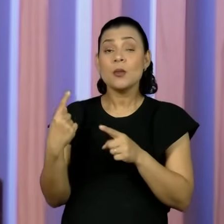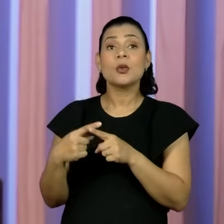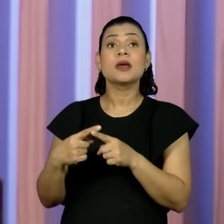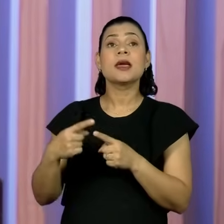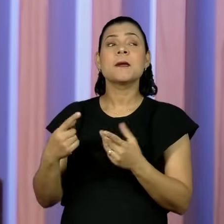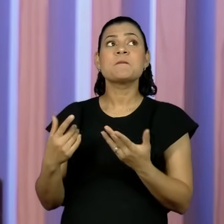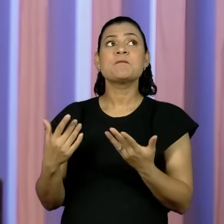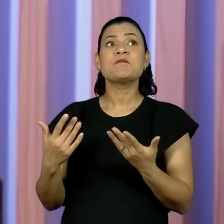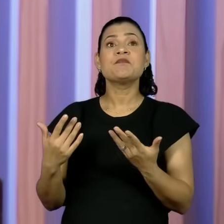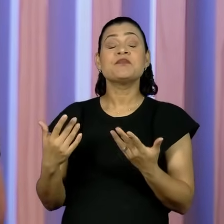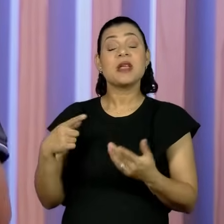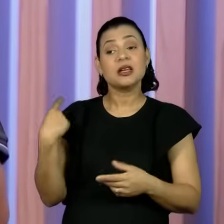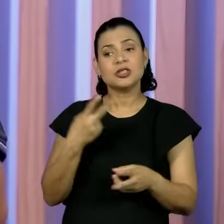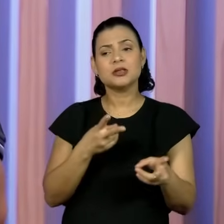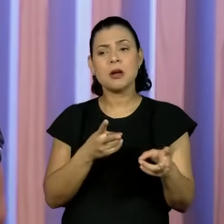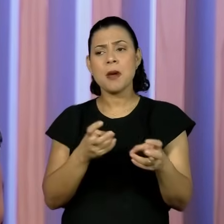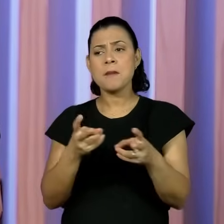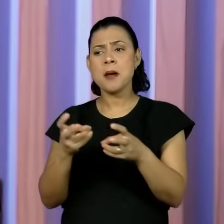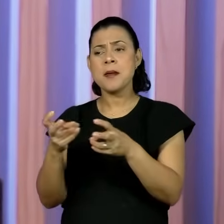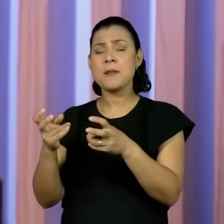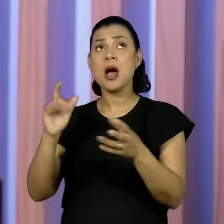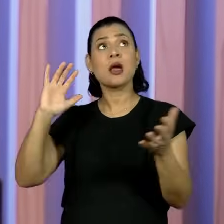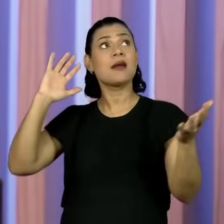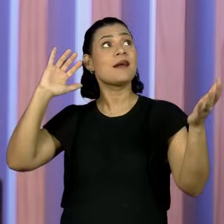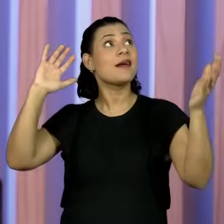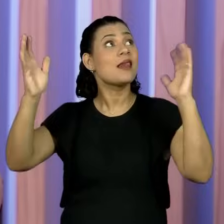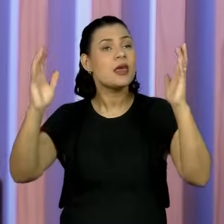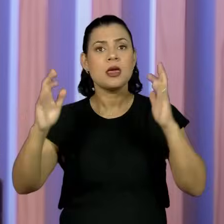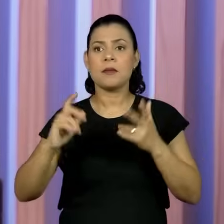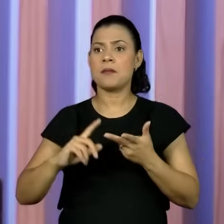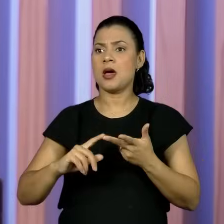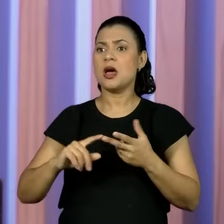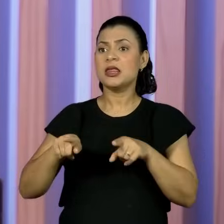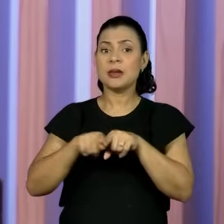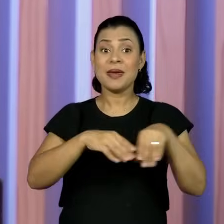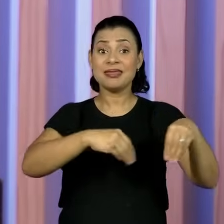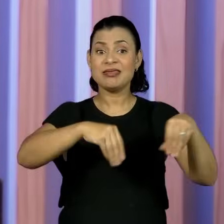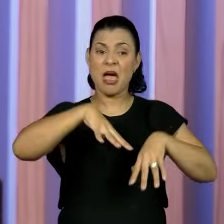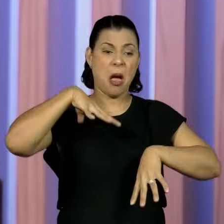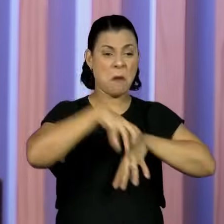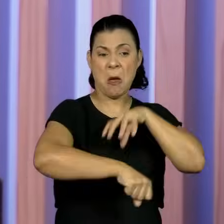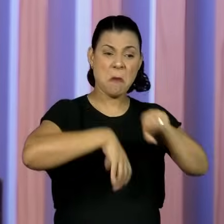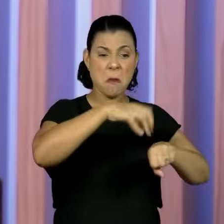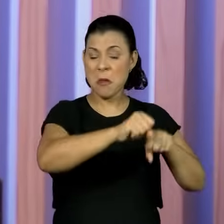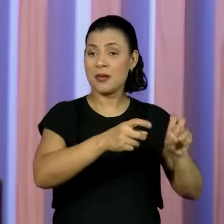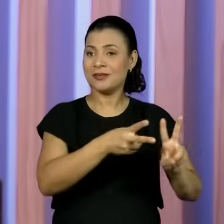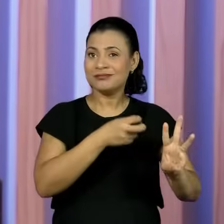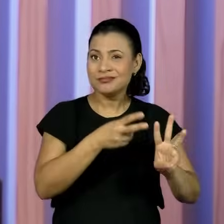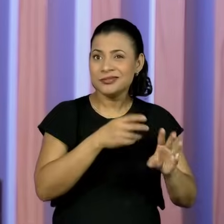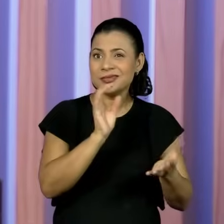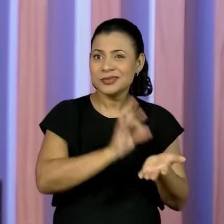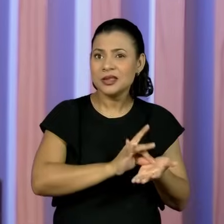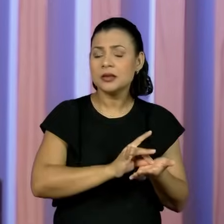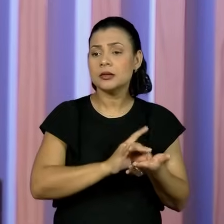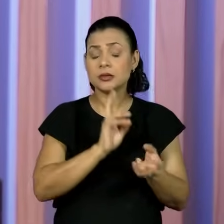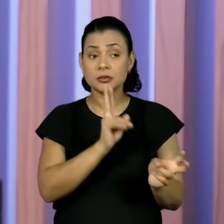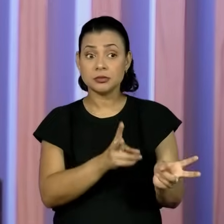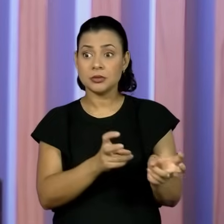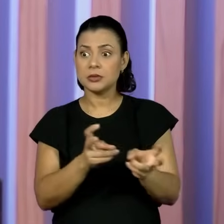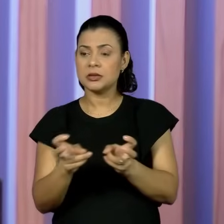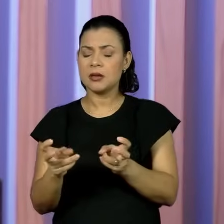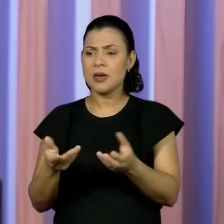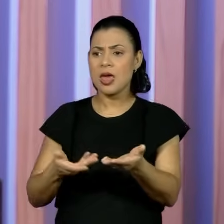gente está vendo as catástrofes climáticas, disputa por território, uma forma nociva de se relacionar com